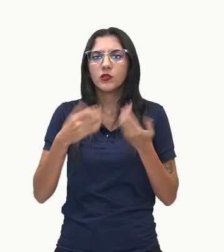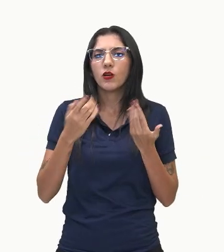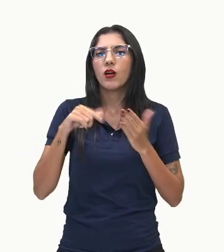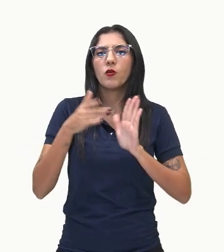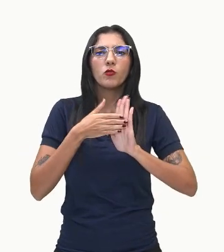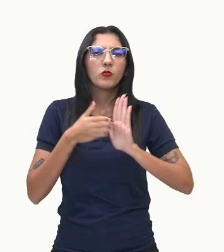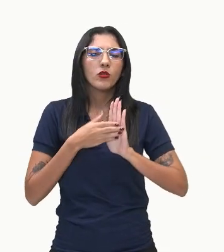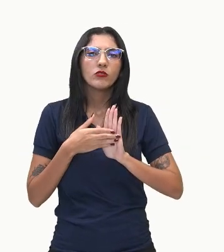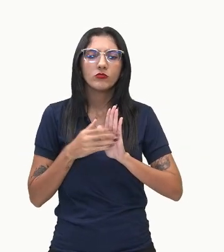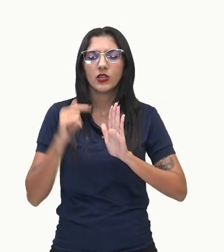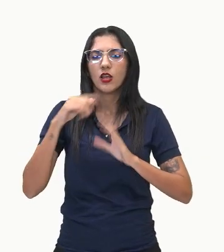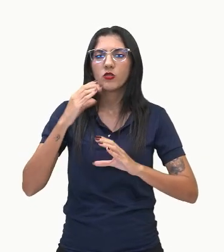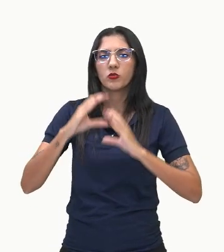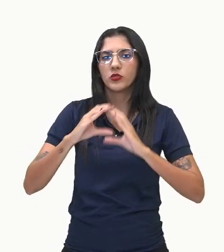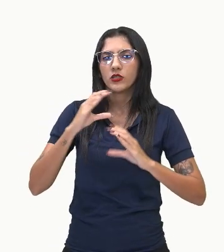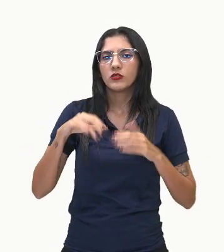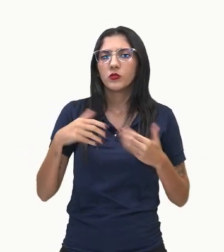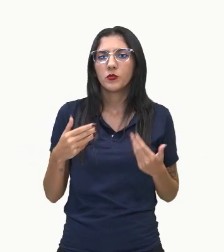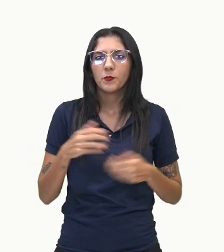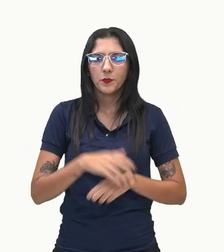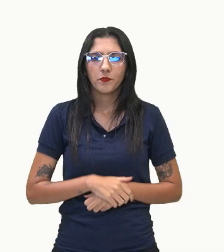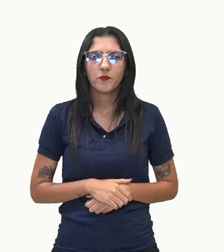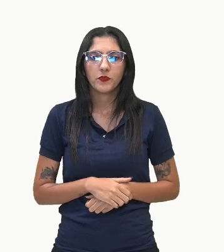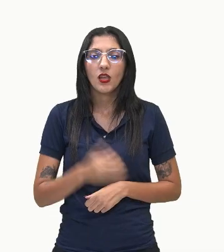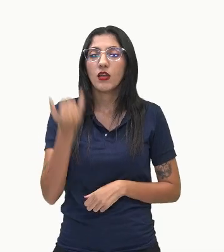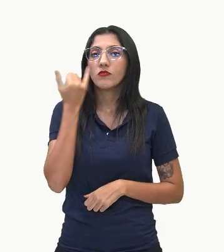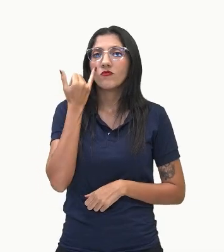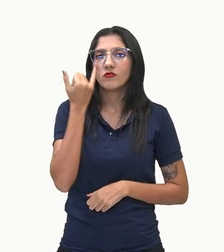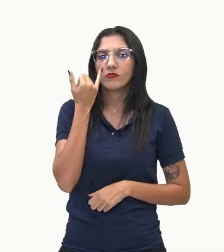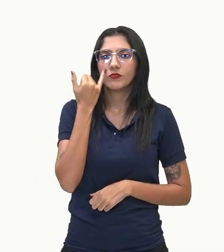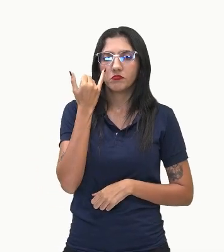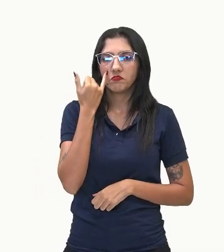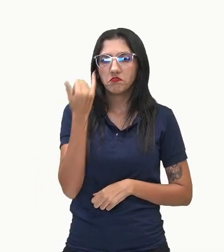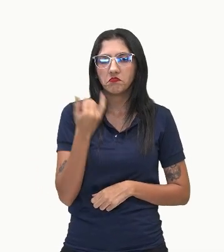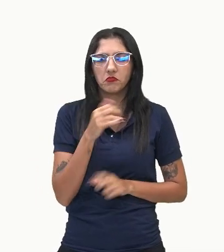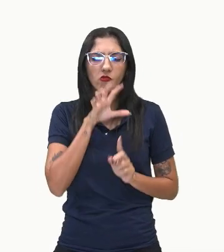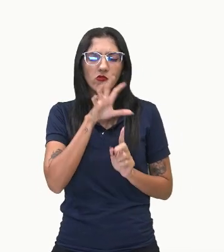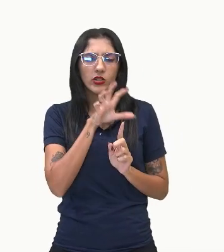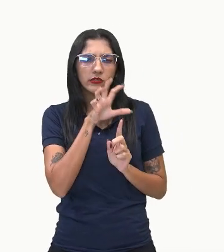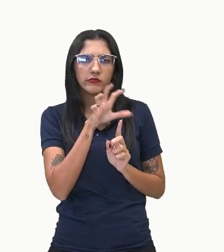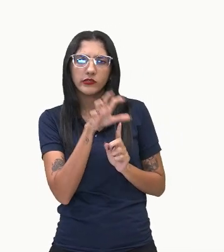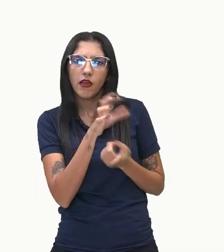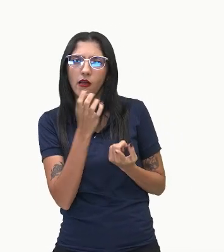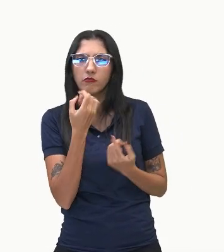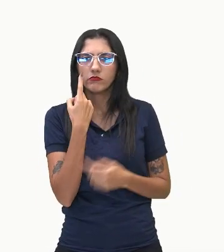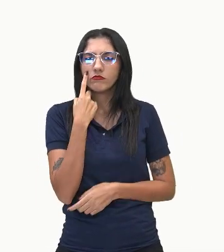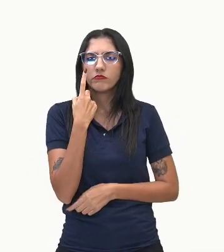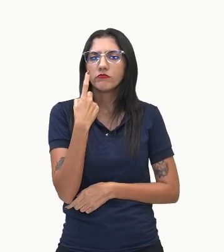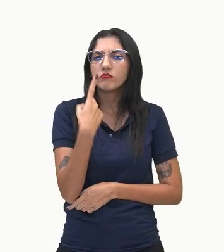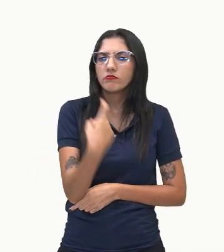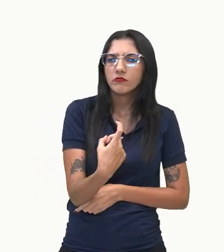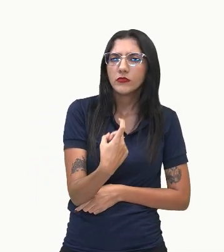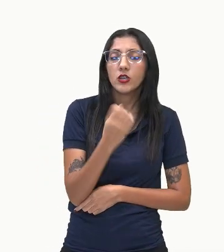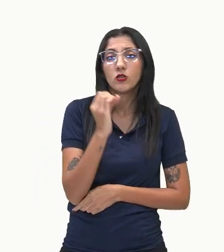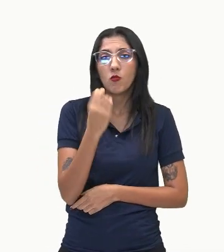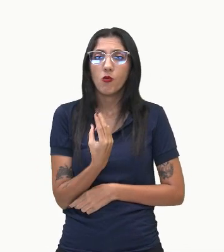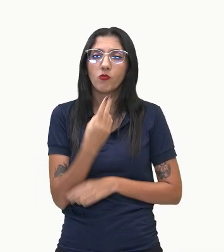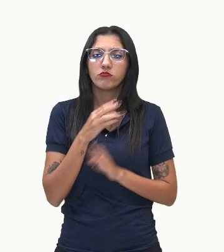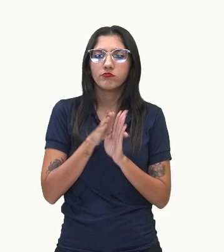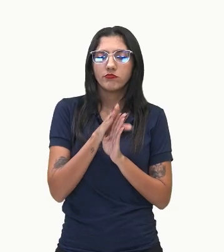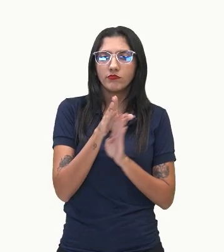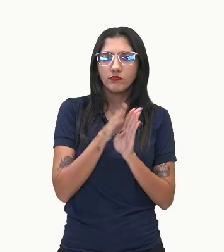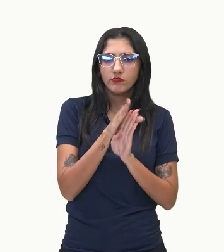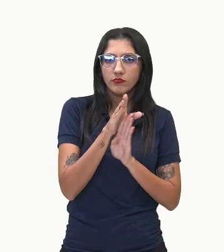de comunicação são informar, persuadir, entreter ou